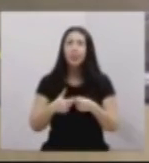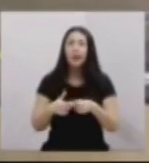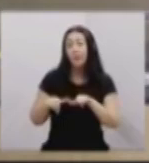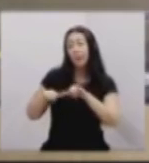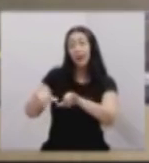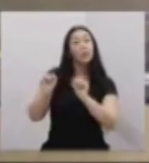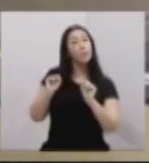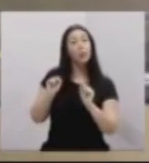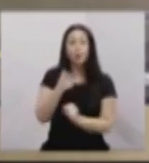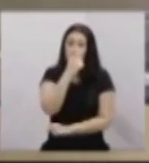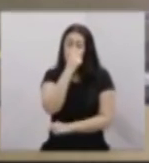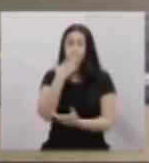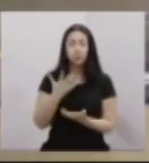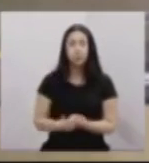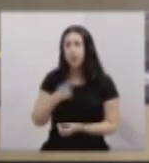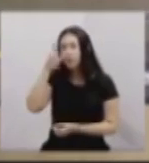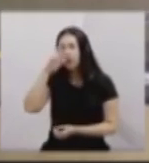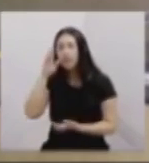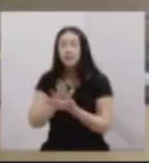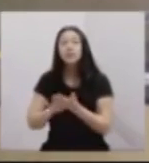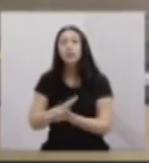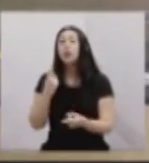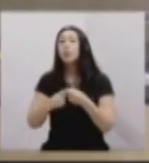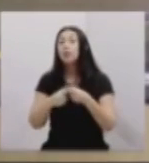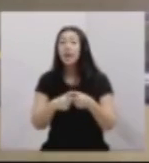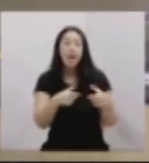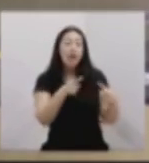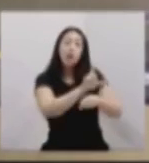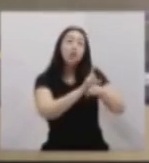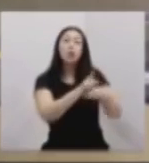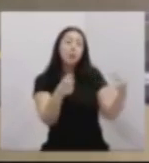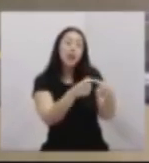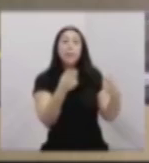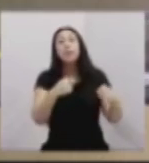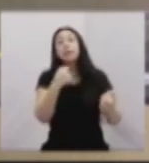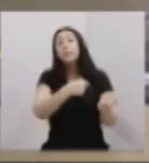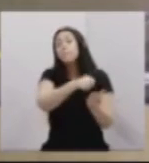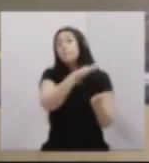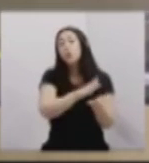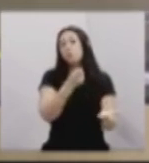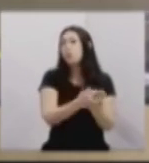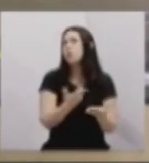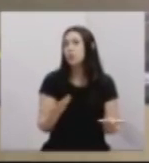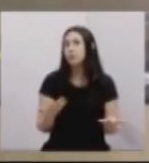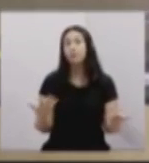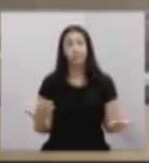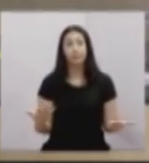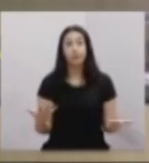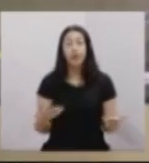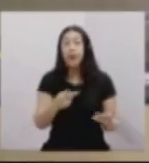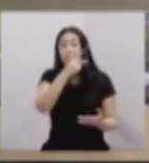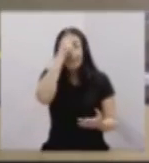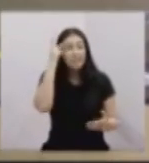pessoas lá dentro e não tem ninguém fiscalizando? Essa é a realidade. Por que os pequenos comerciantes têm que pagar a conta? Mais uma vez, infelizmente, os menores